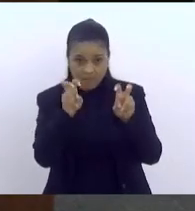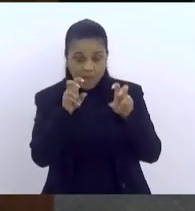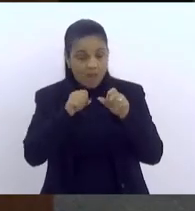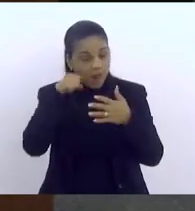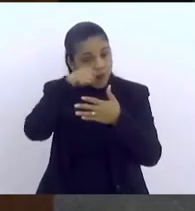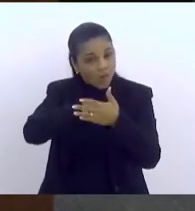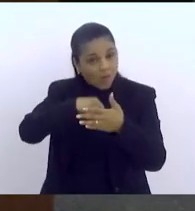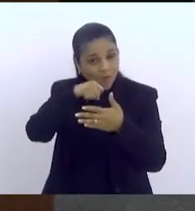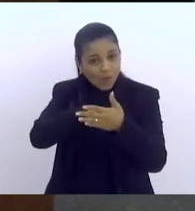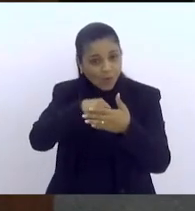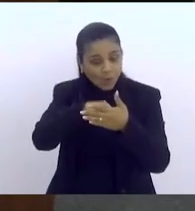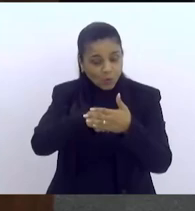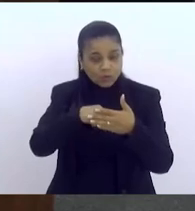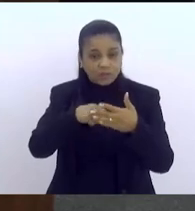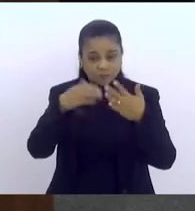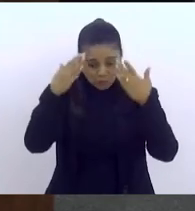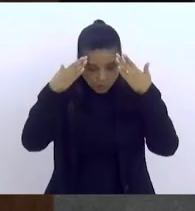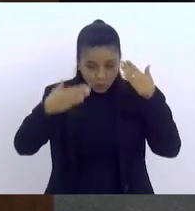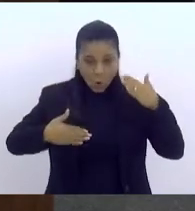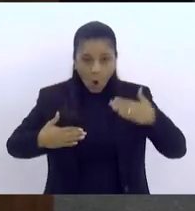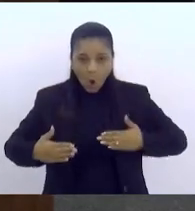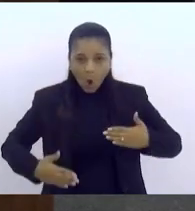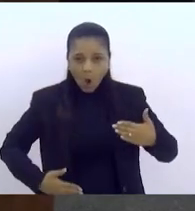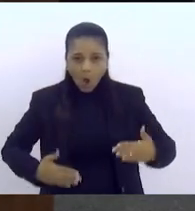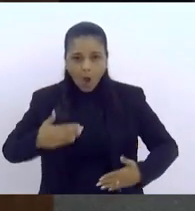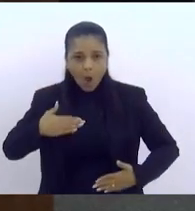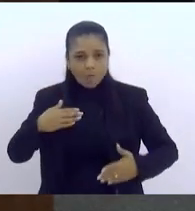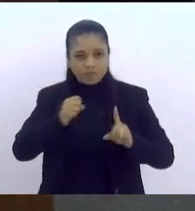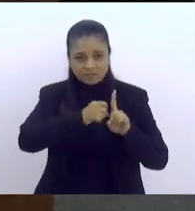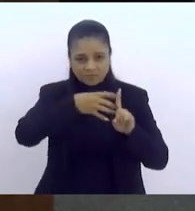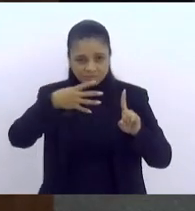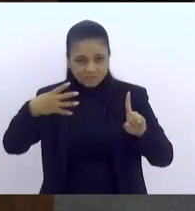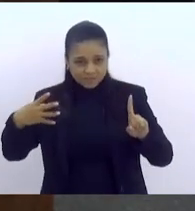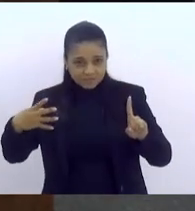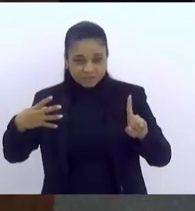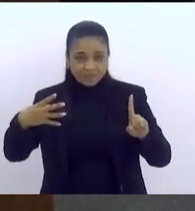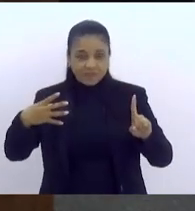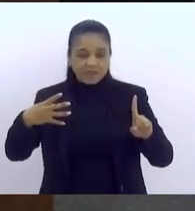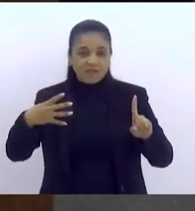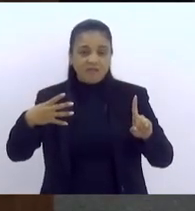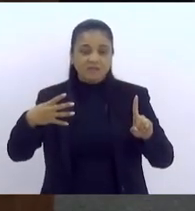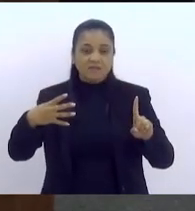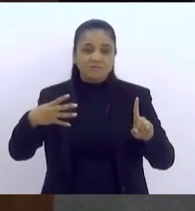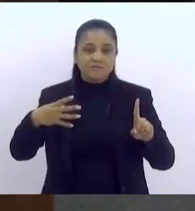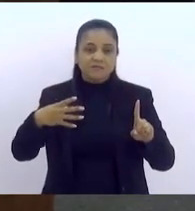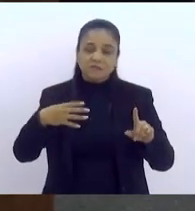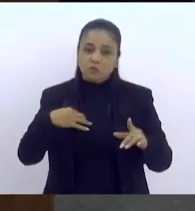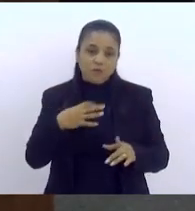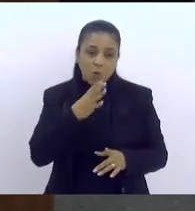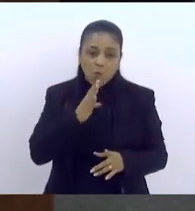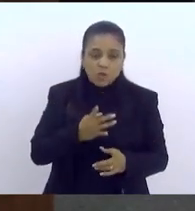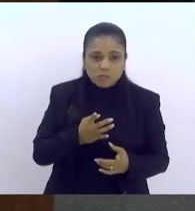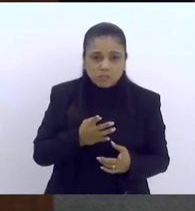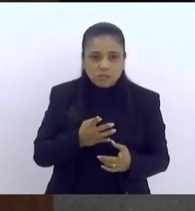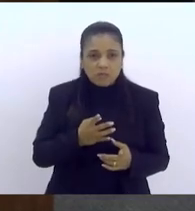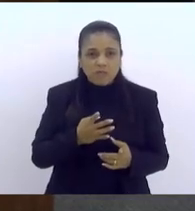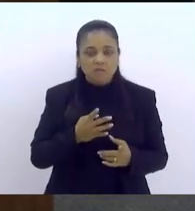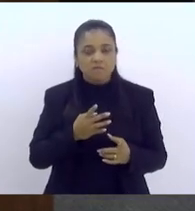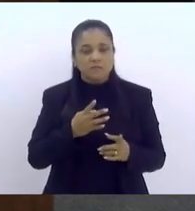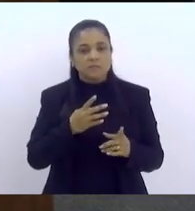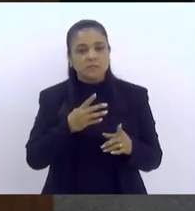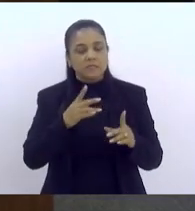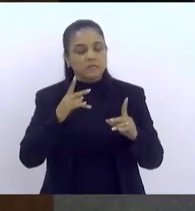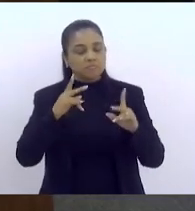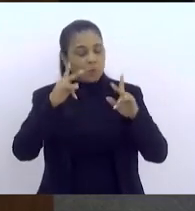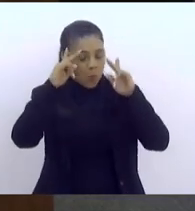reconhecimento desses corpos, que muitas vezes não vai ser reconhecido e vai ser desumanizado, vai ser